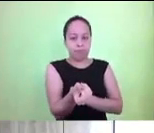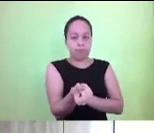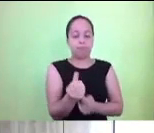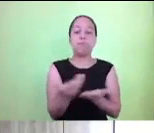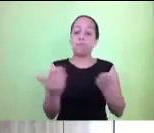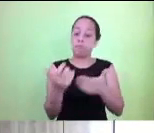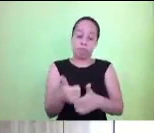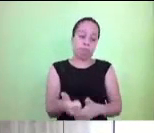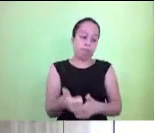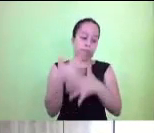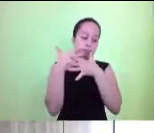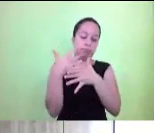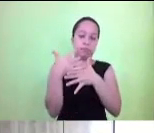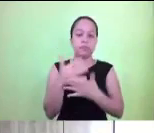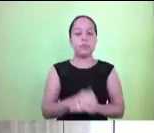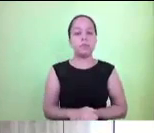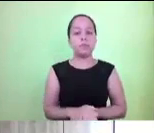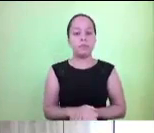lista.